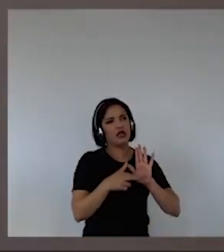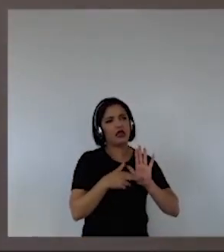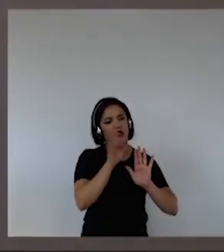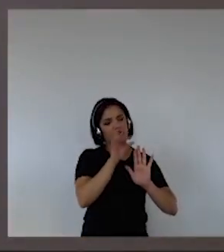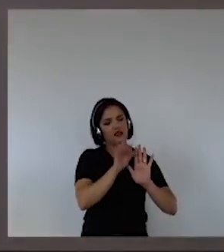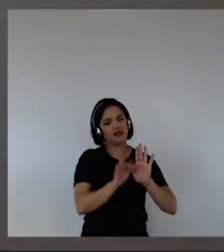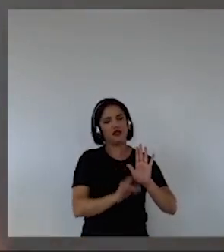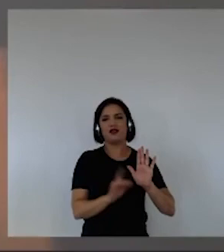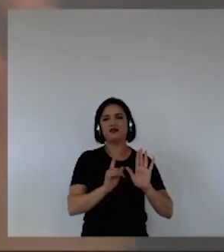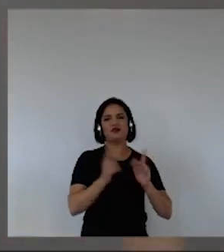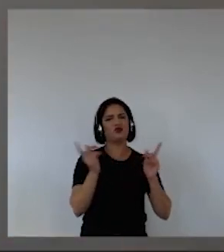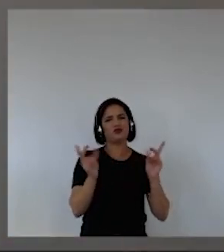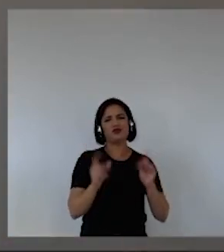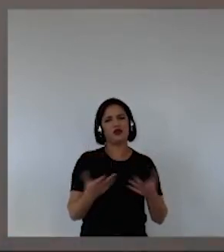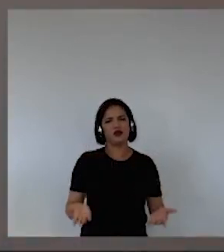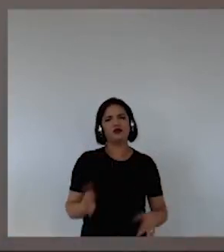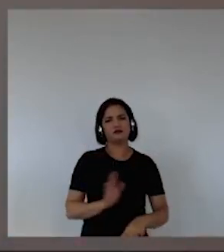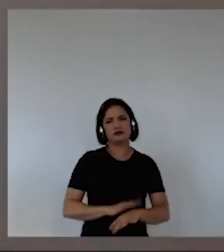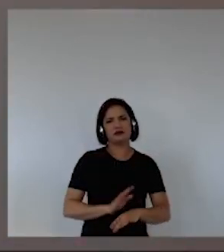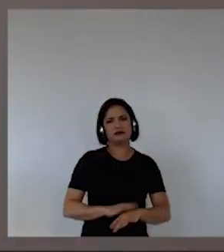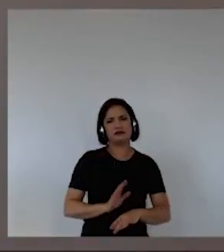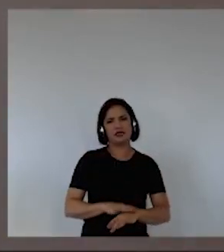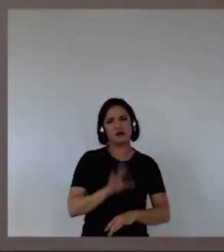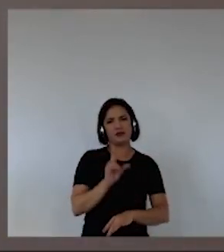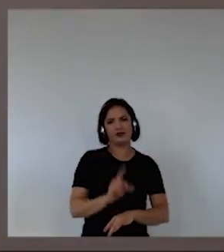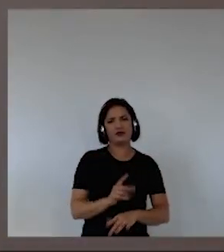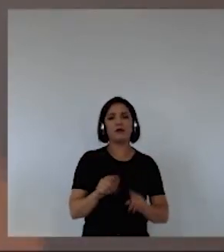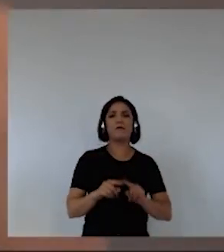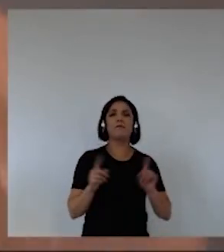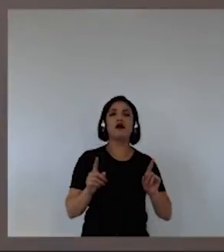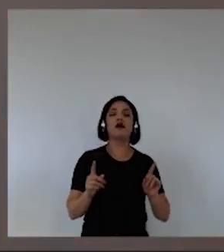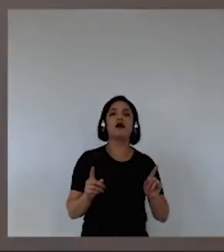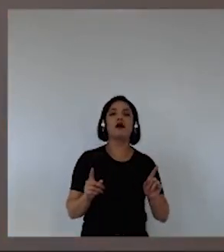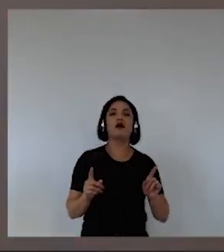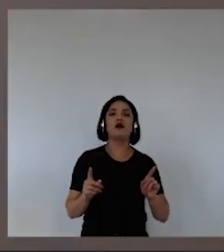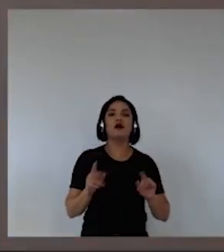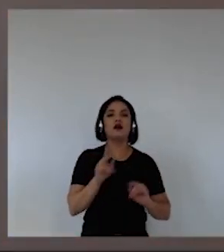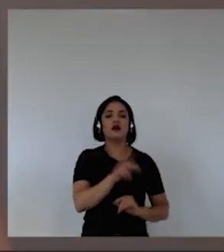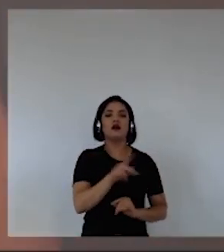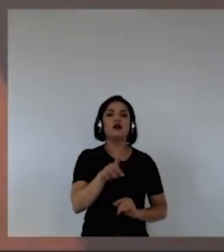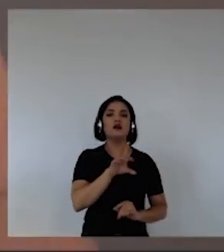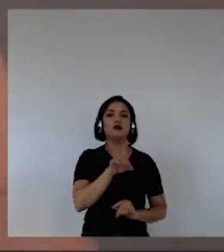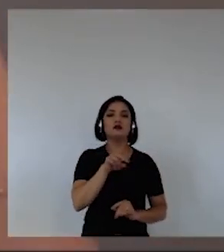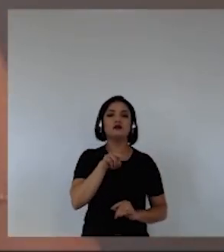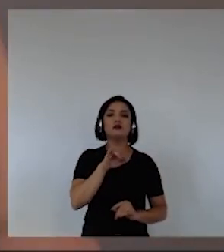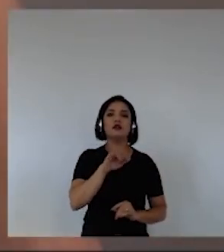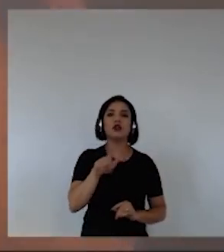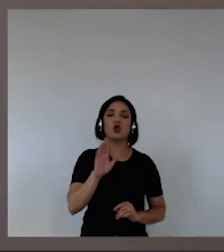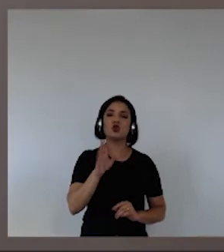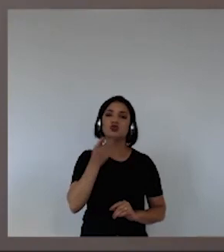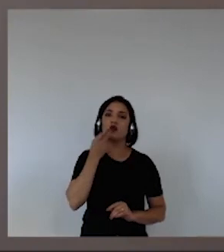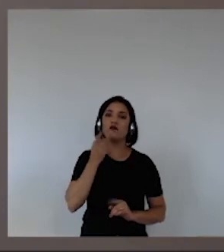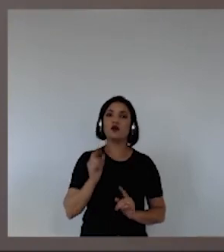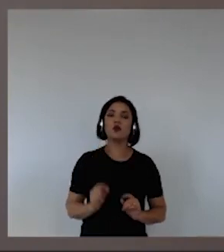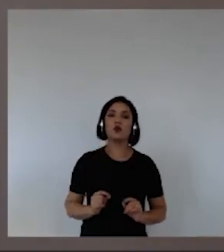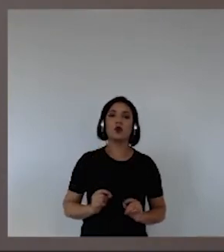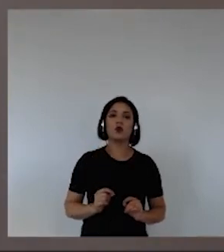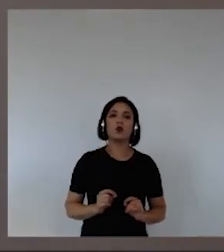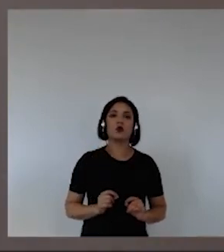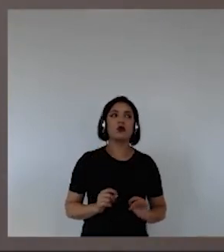prazo não nos permite, não é? Mas o professor Daniel Nogueira, por exemplo, citou